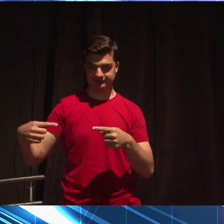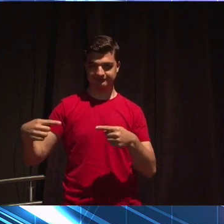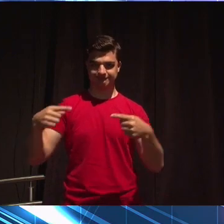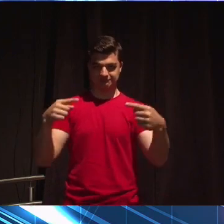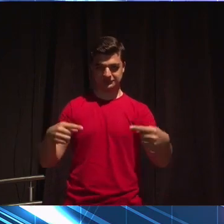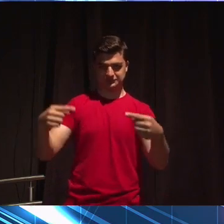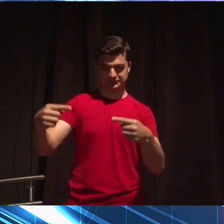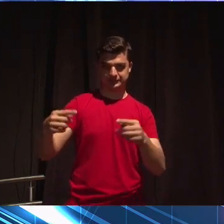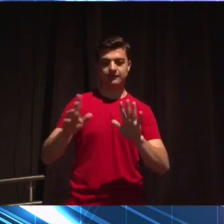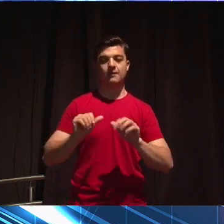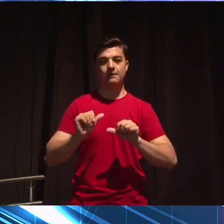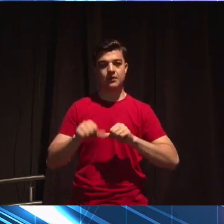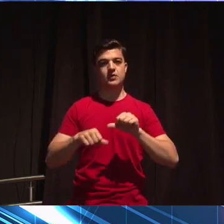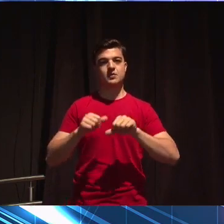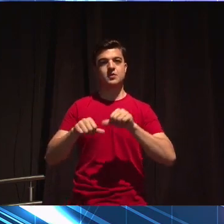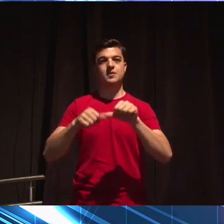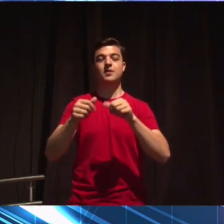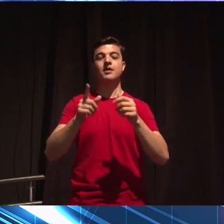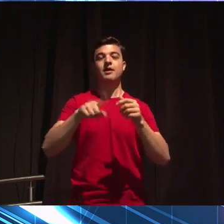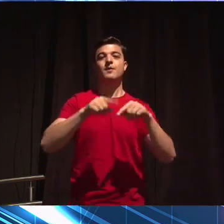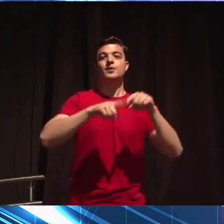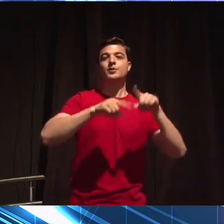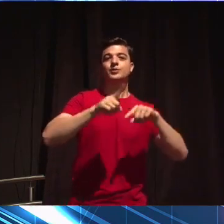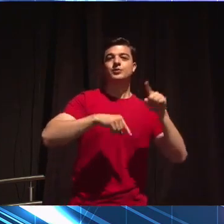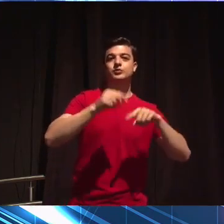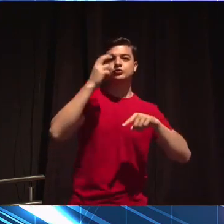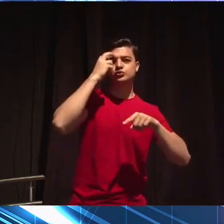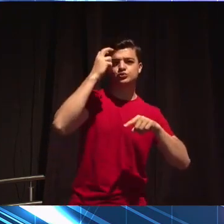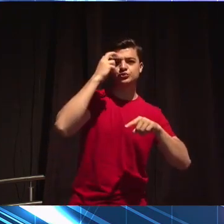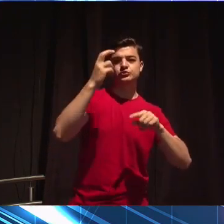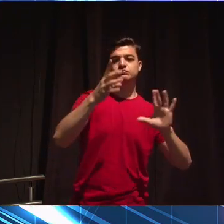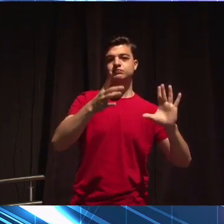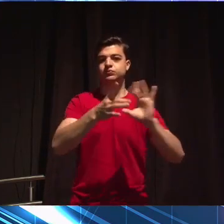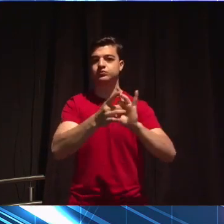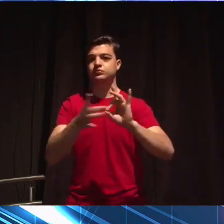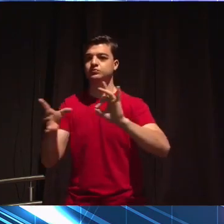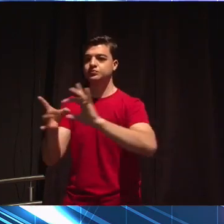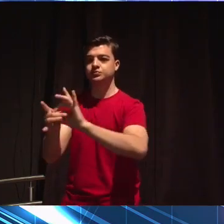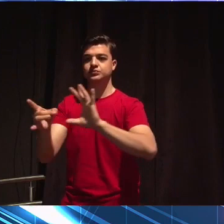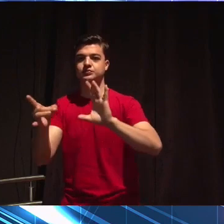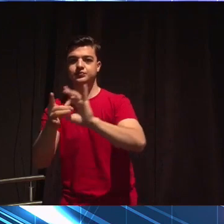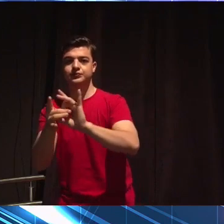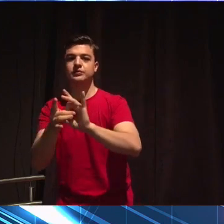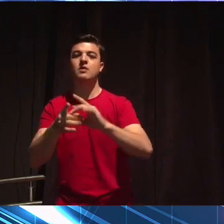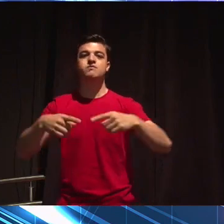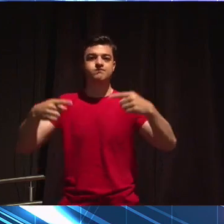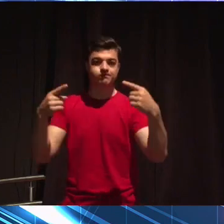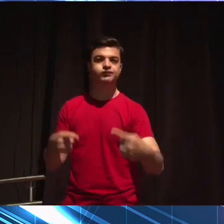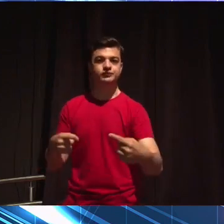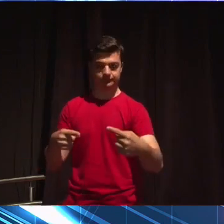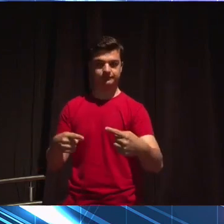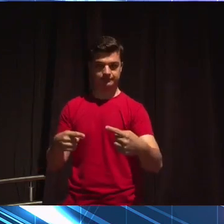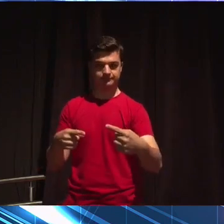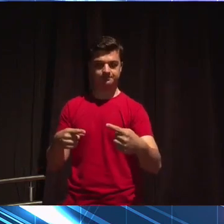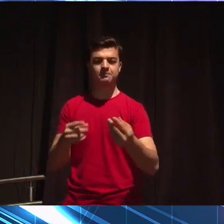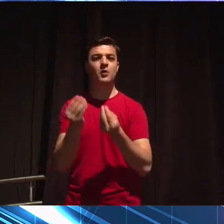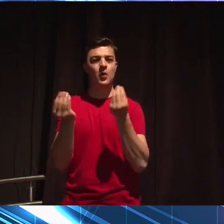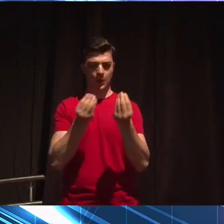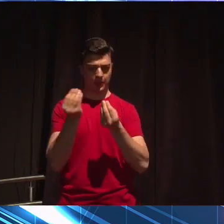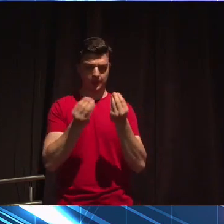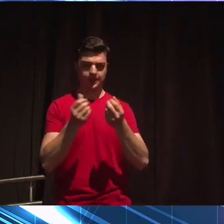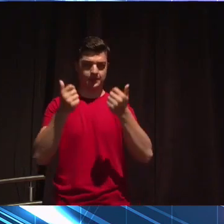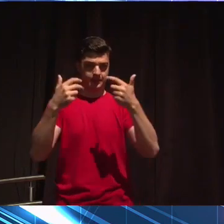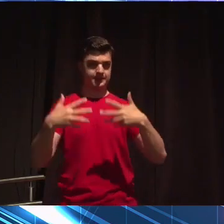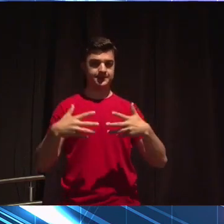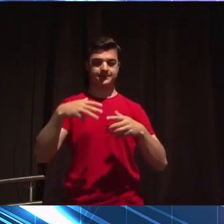função de produtos inteligentes e conectados. E eu quero compartilhar para vocês algumas visões do próprio Michael Porter também.